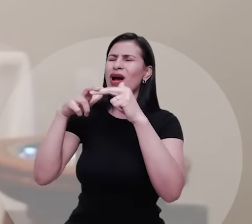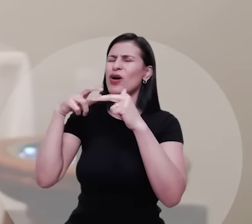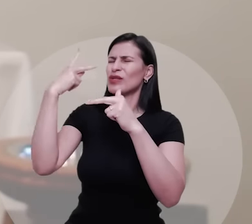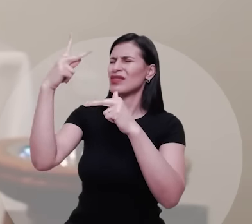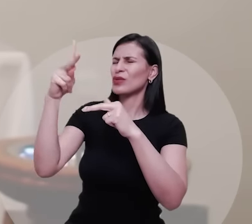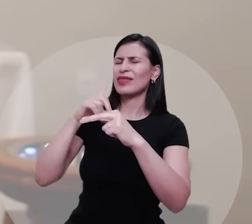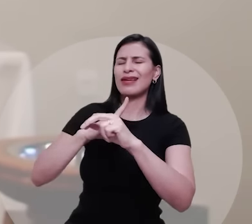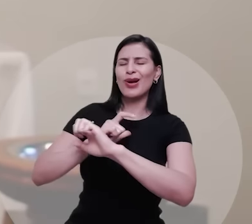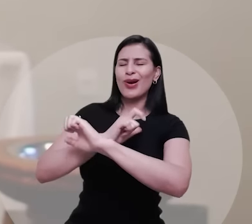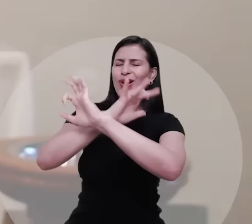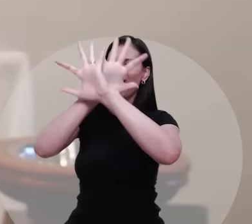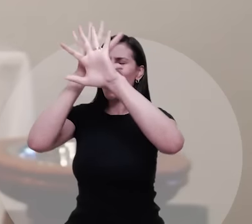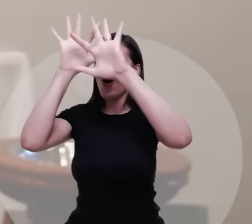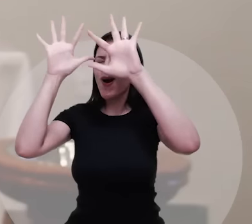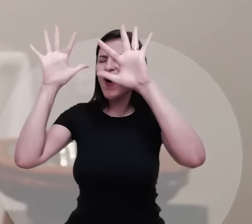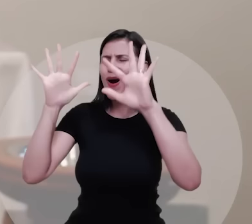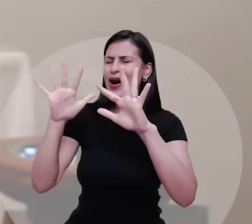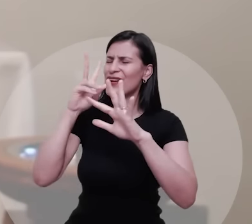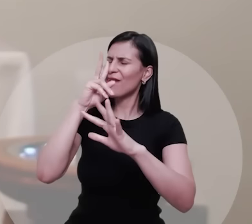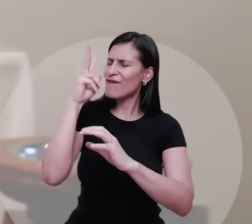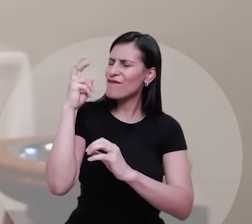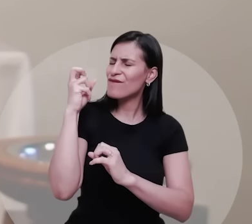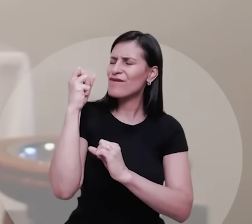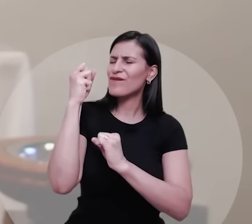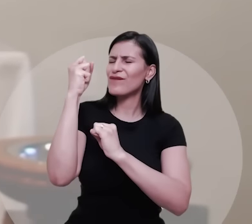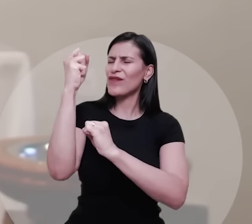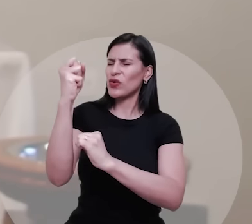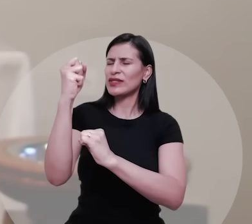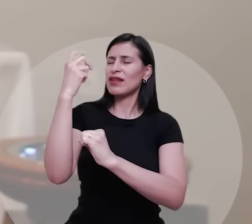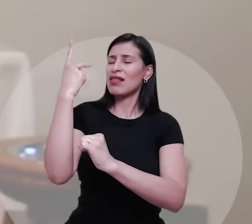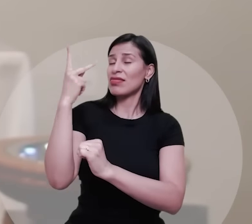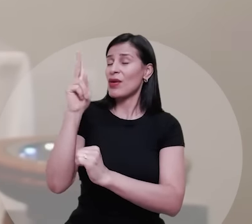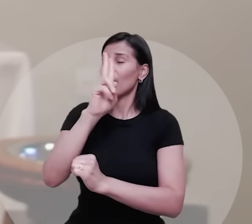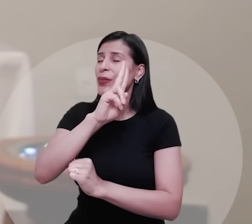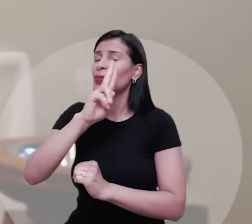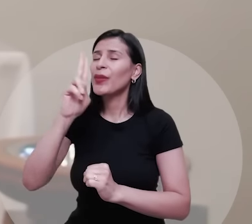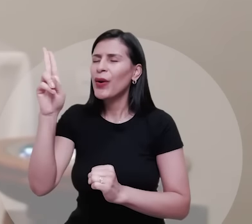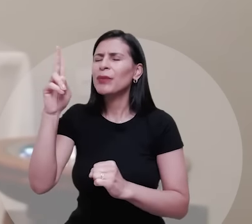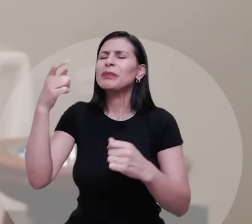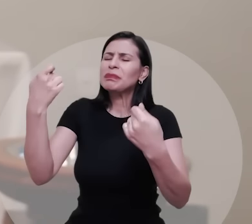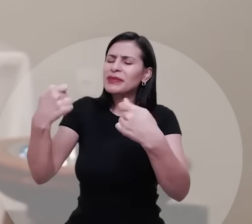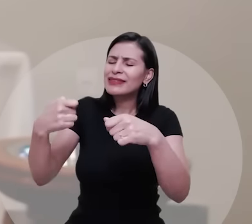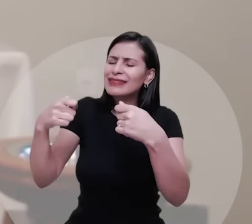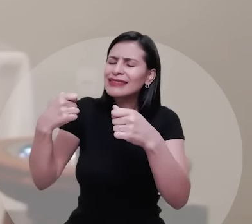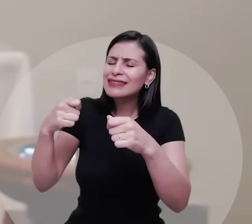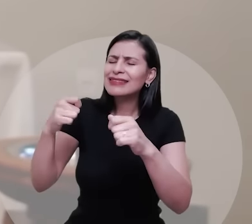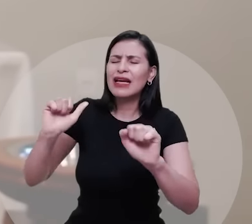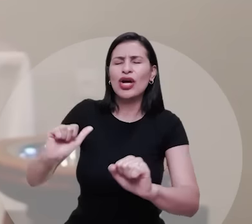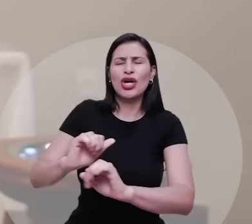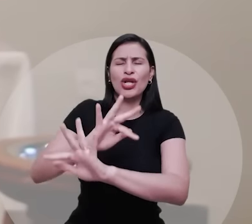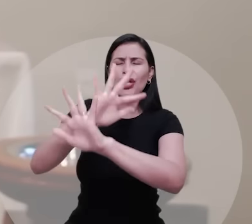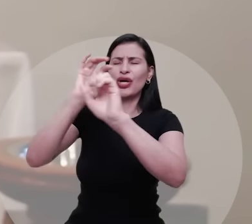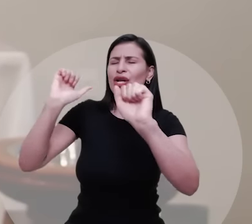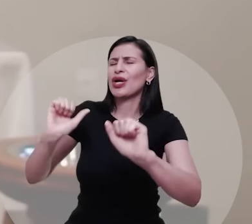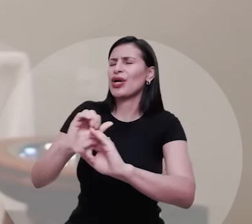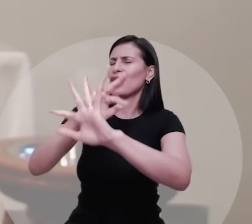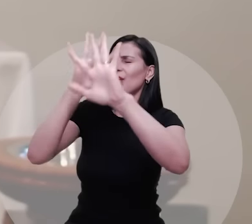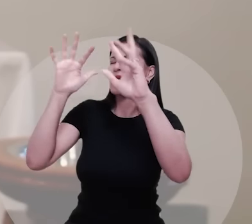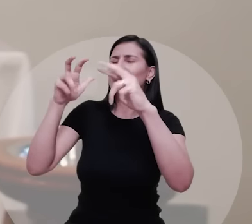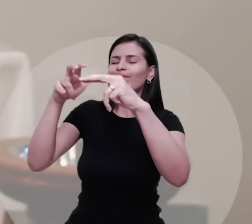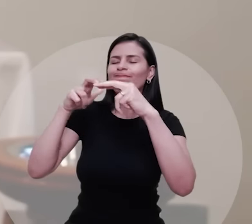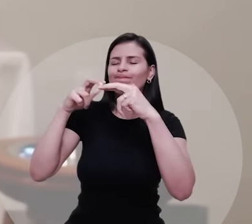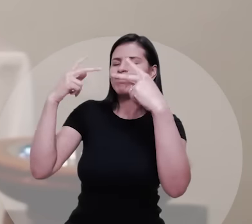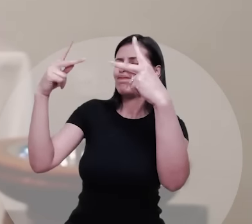todos e todas a Te adorar e bendizer o Teu nome. Honrem o Senhor, seres